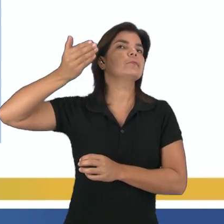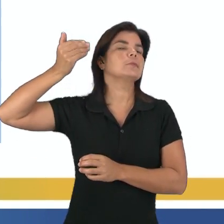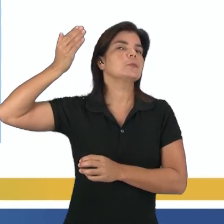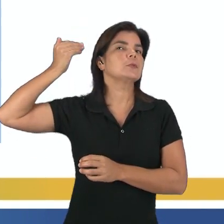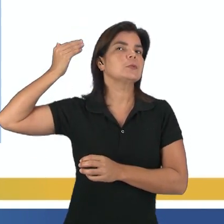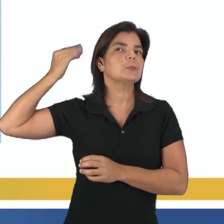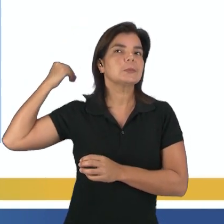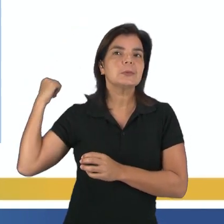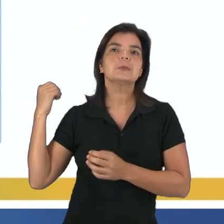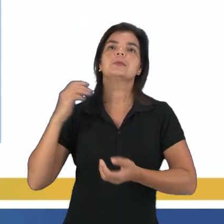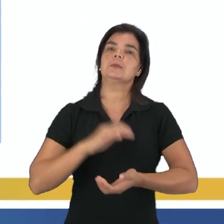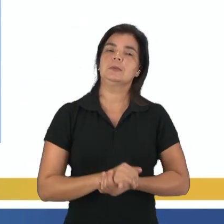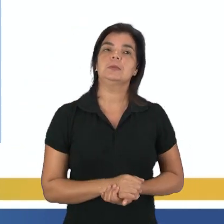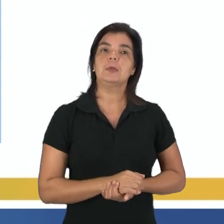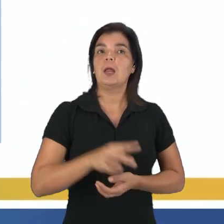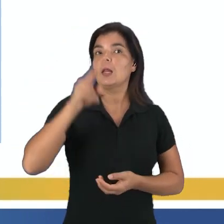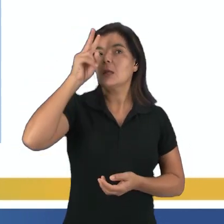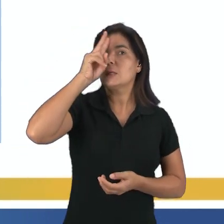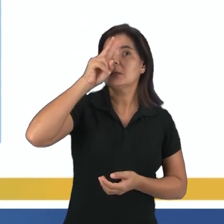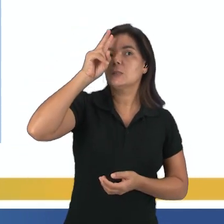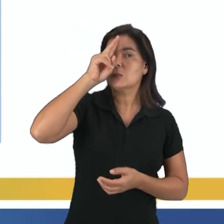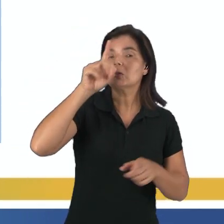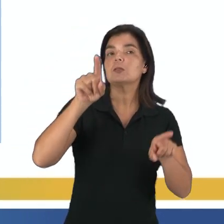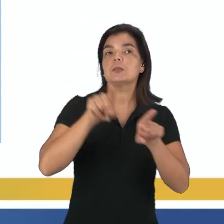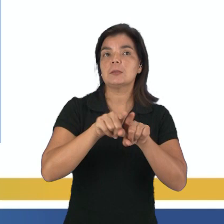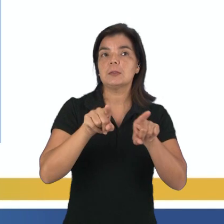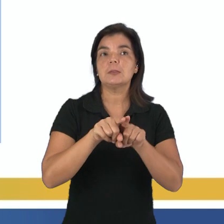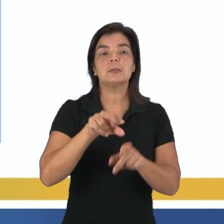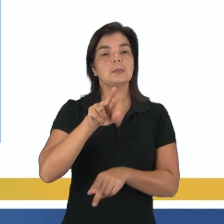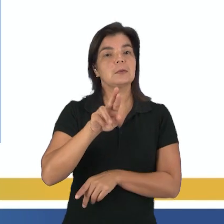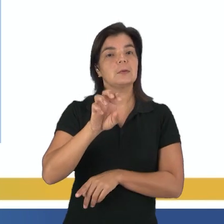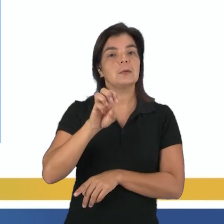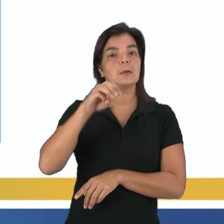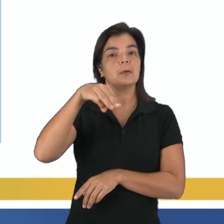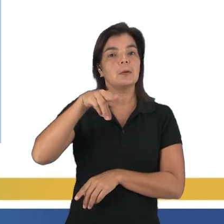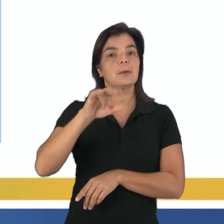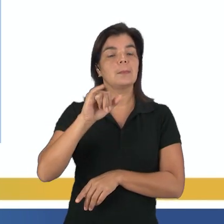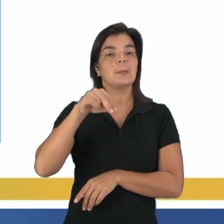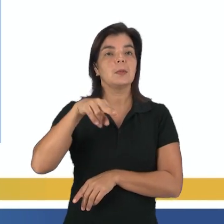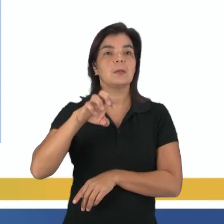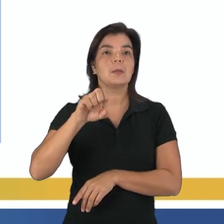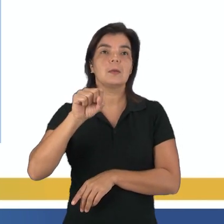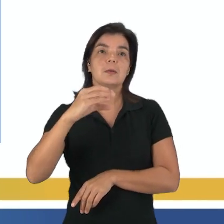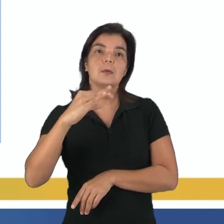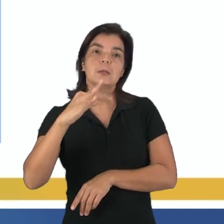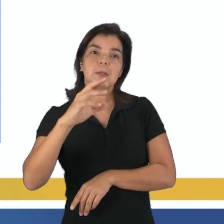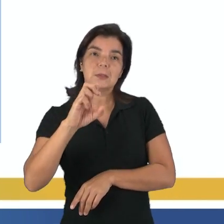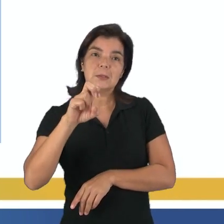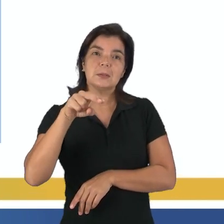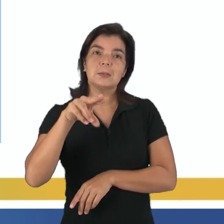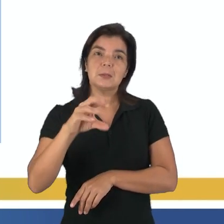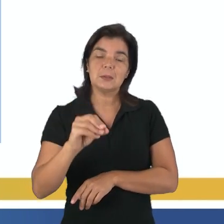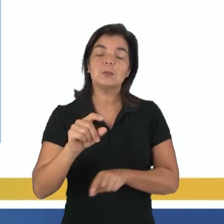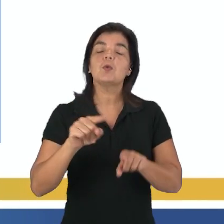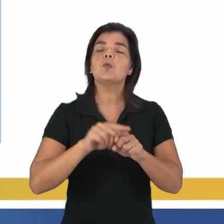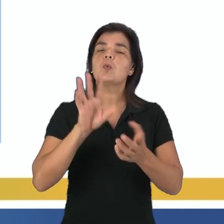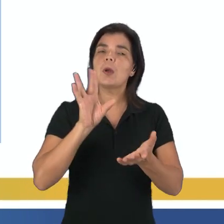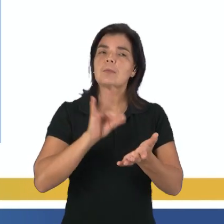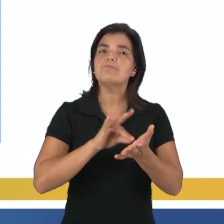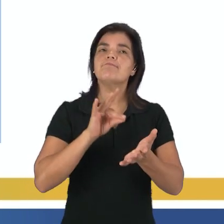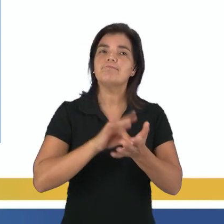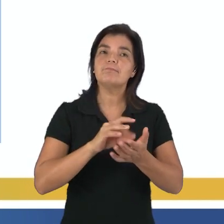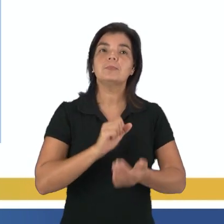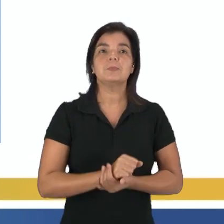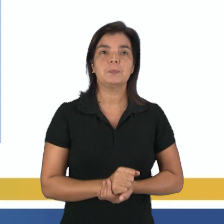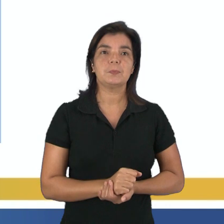experiências já vividas, lembranças e reminiscências. Agora, o que são realmente